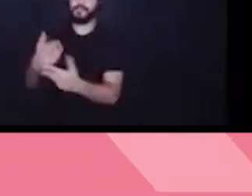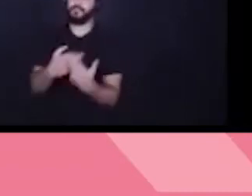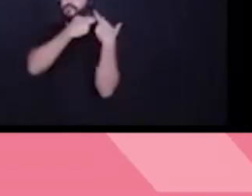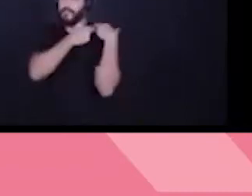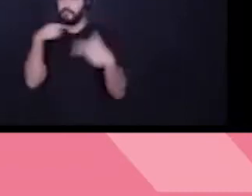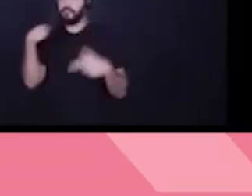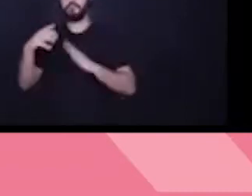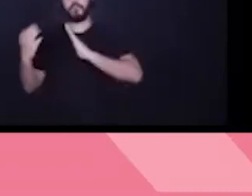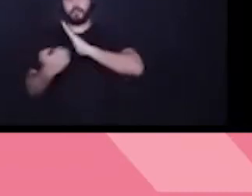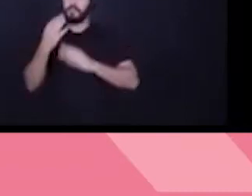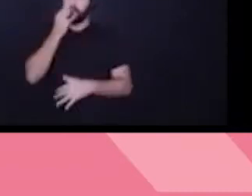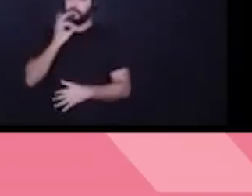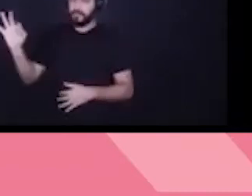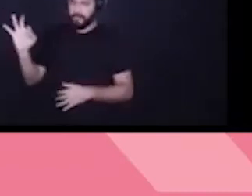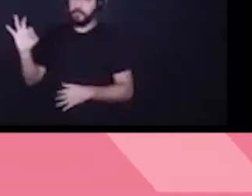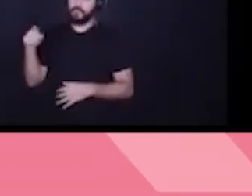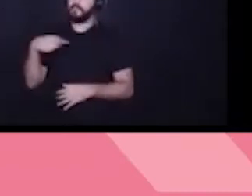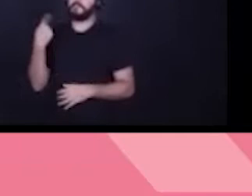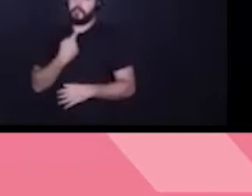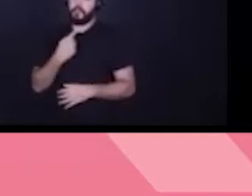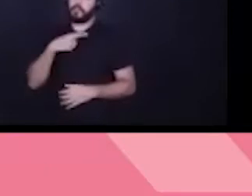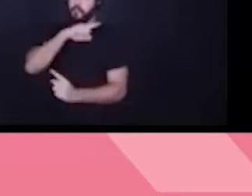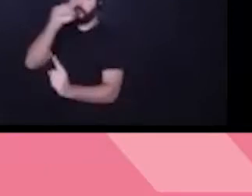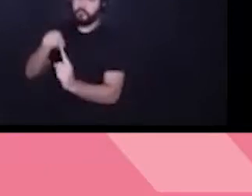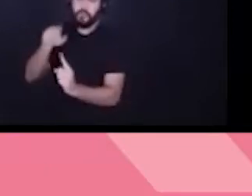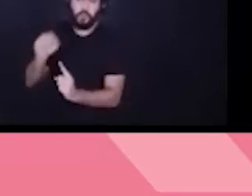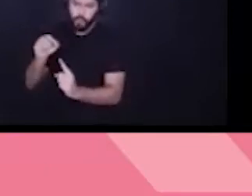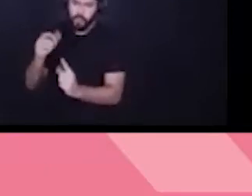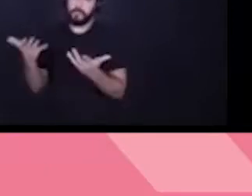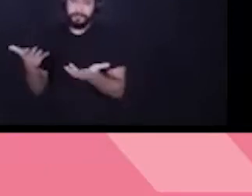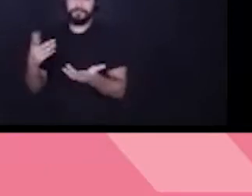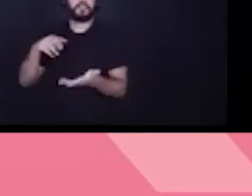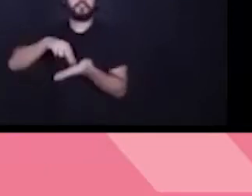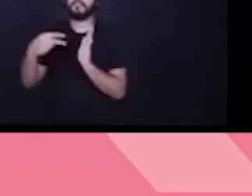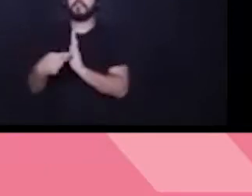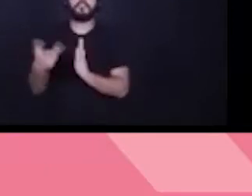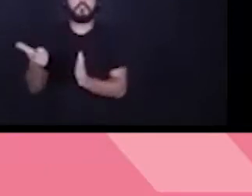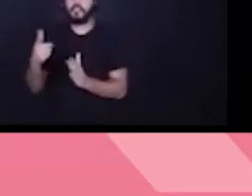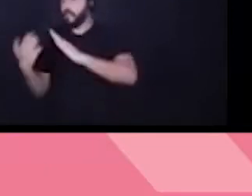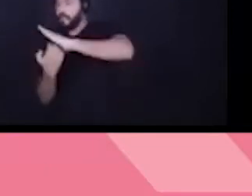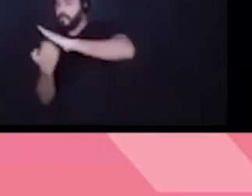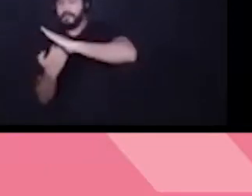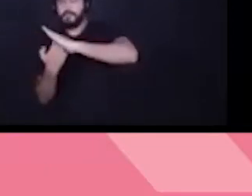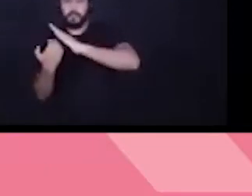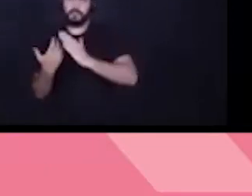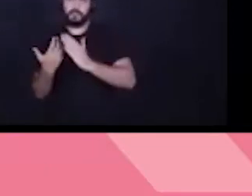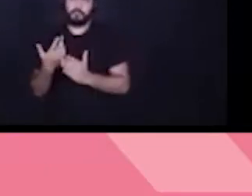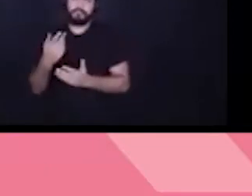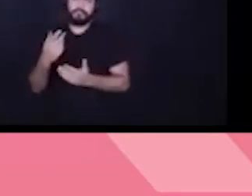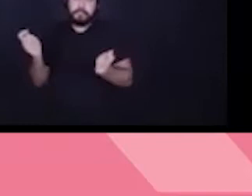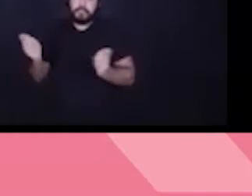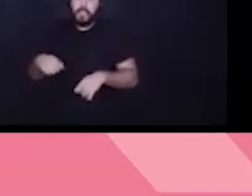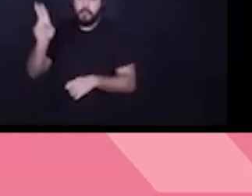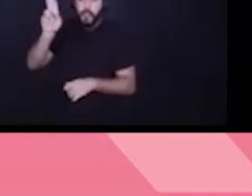do grupo, a gente tem um propósito chamado We Make It Positive, que tem a ver sobre ser uma empresa útil para nós, para os